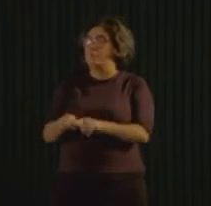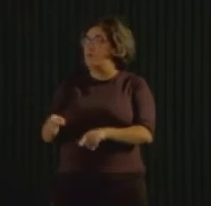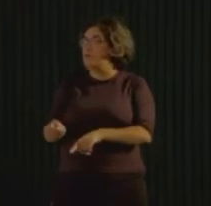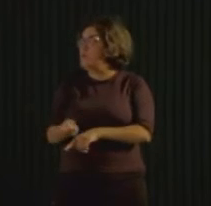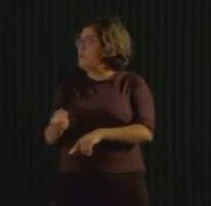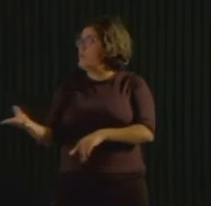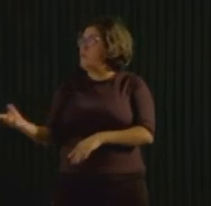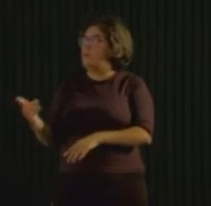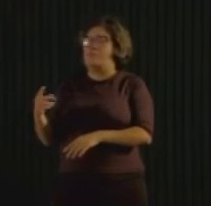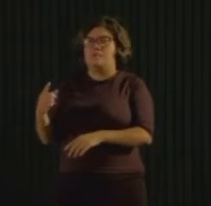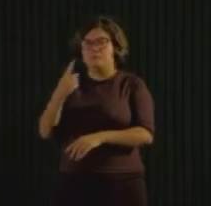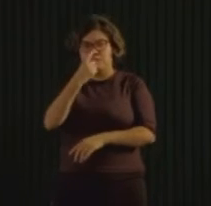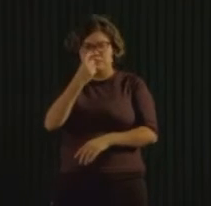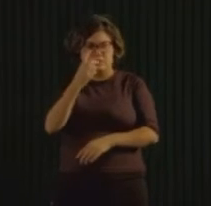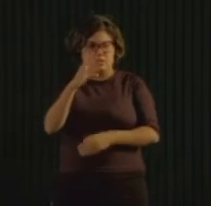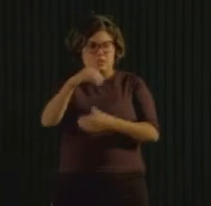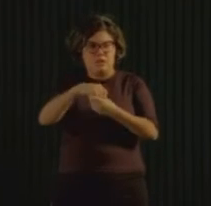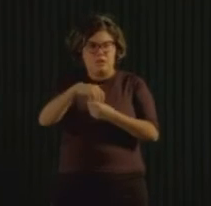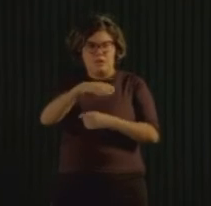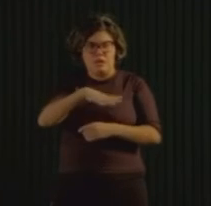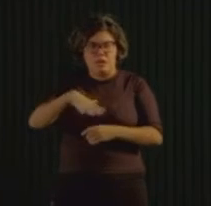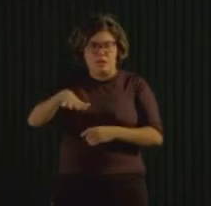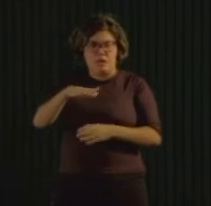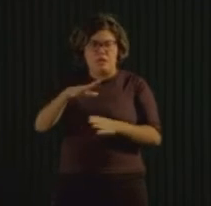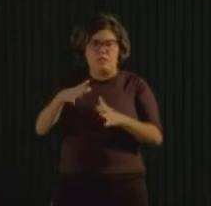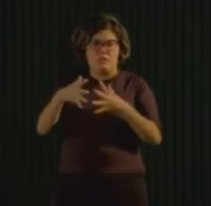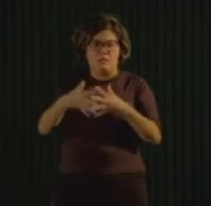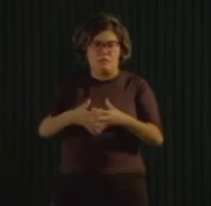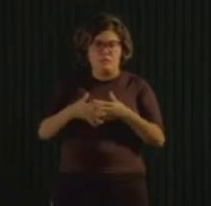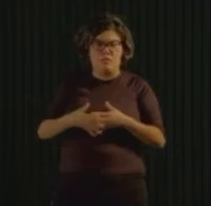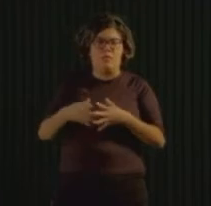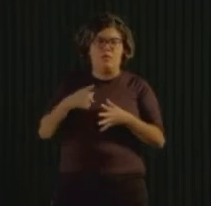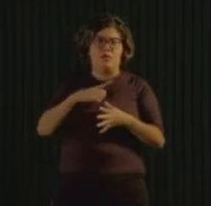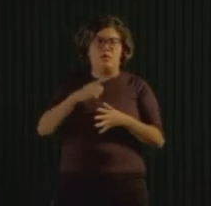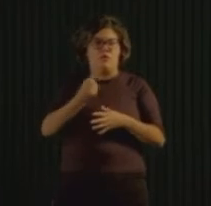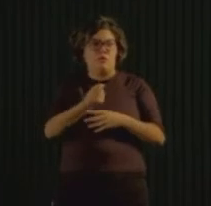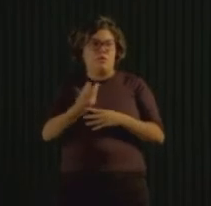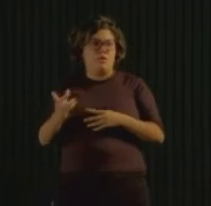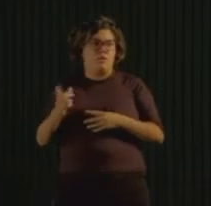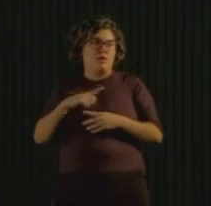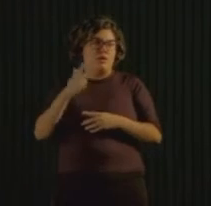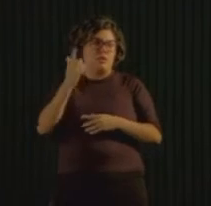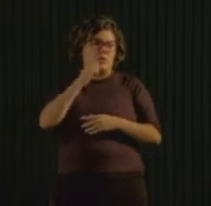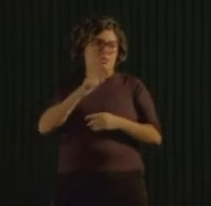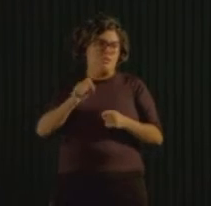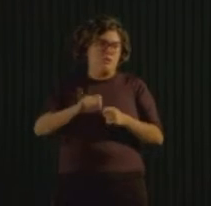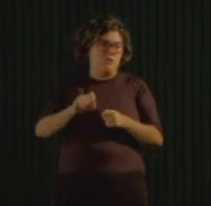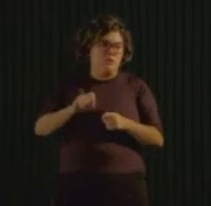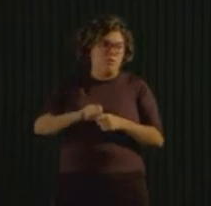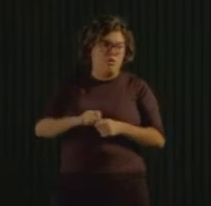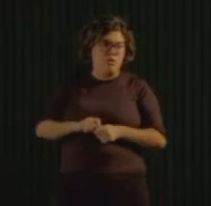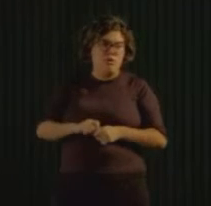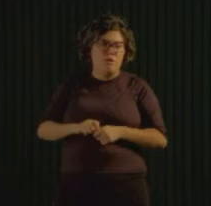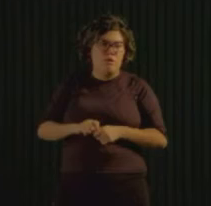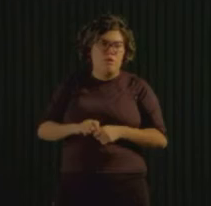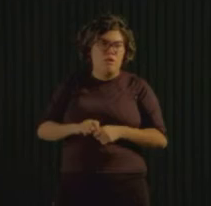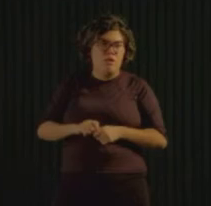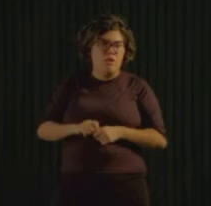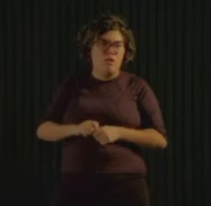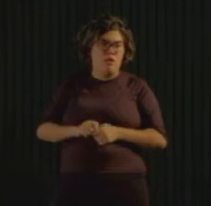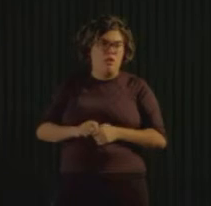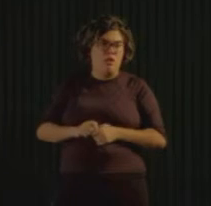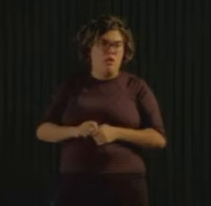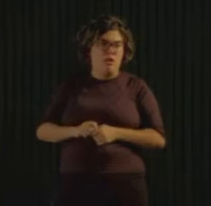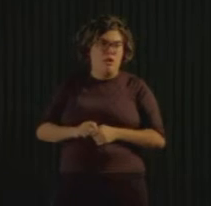E aqui são atividades de despoluição em áreas remotas. Então, você vê que a quantidade de resíduo encontrado nessas áreas remotas, que não tem limpeza pública, que não